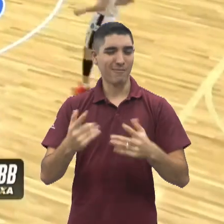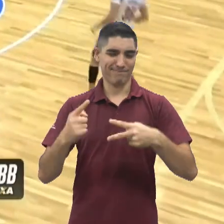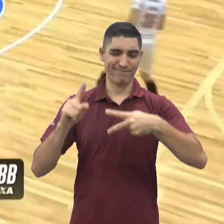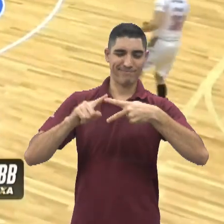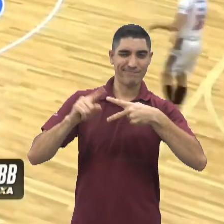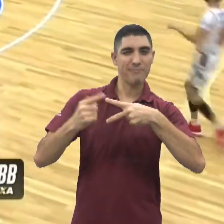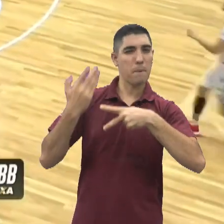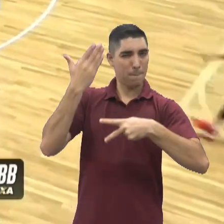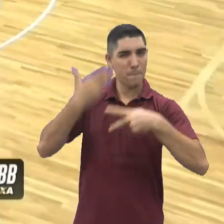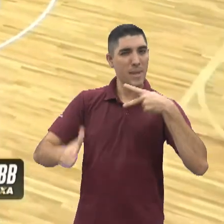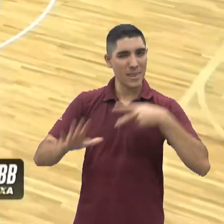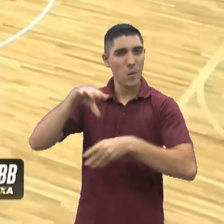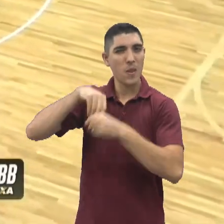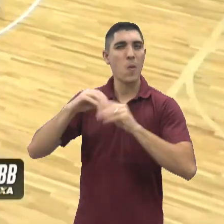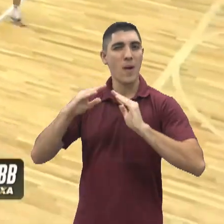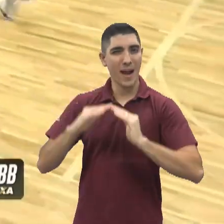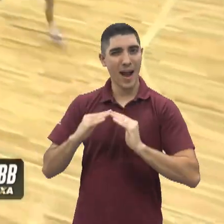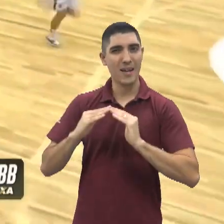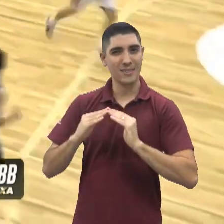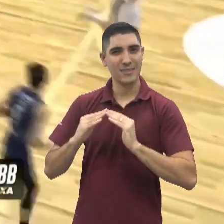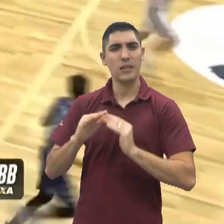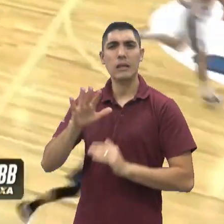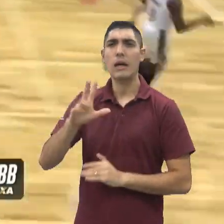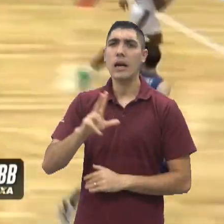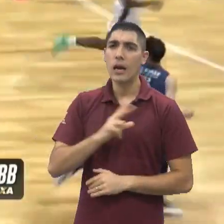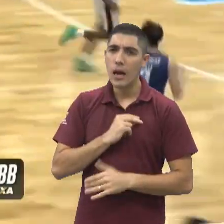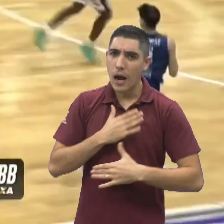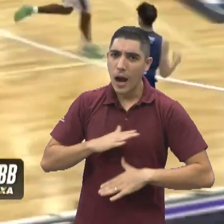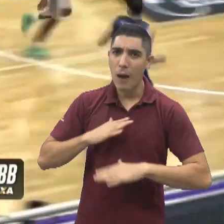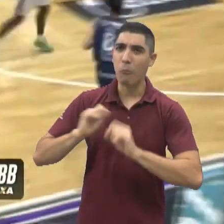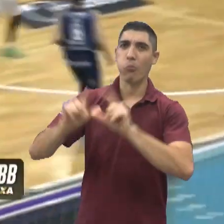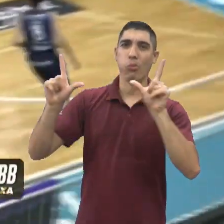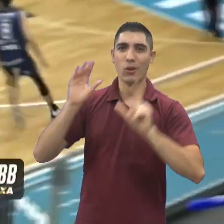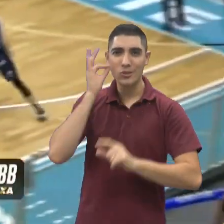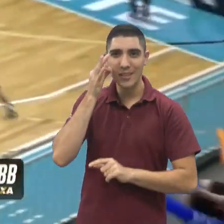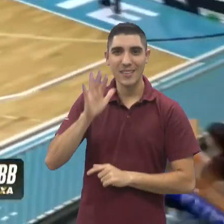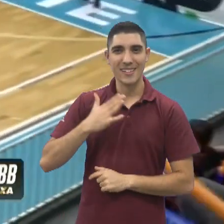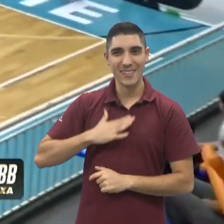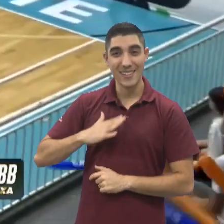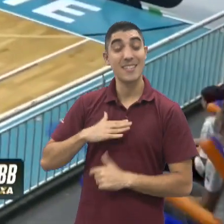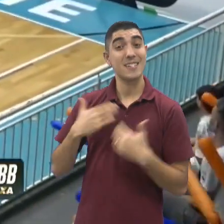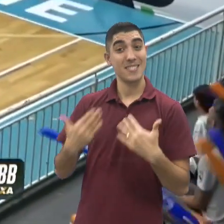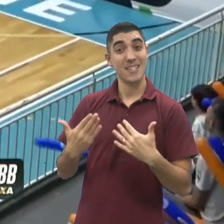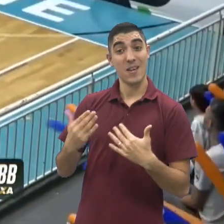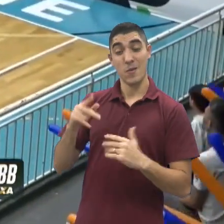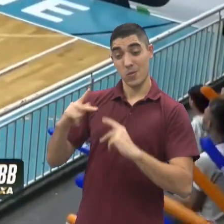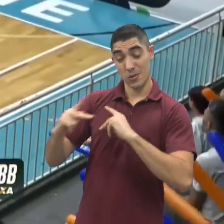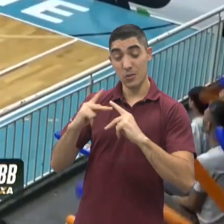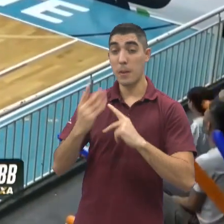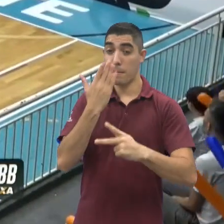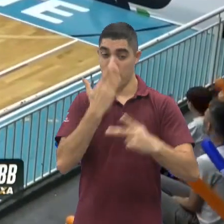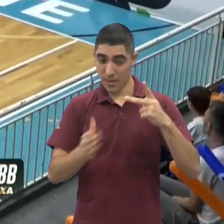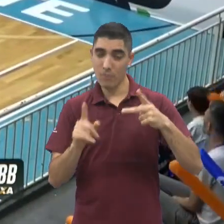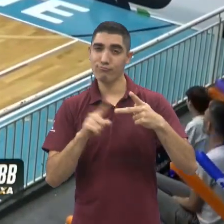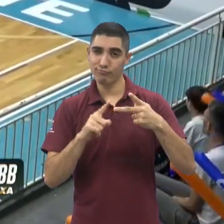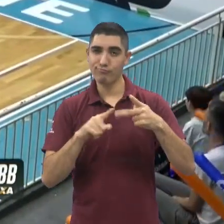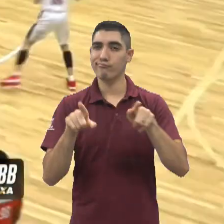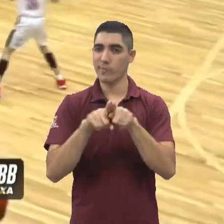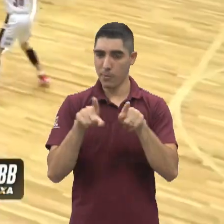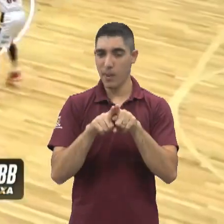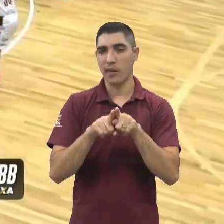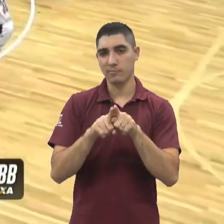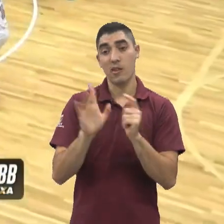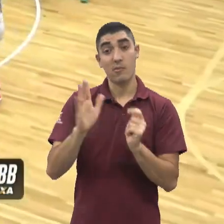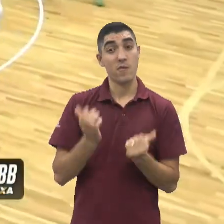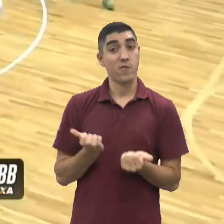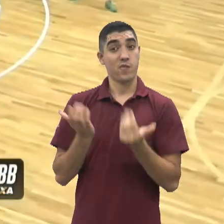contra o Pinheiros em casa. Calma, mas que desespero para soltar a matéria. O detalhe é o seguinte, lá fora de casa, viu? O São José, que não tinha chances